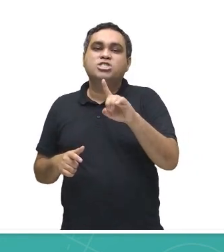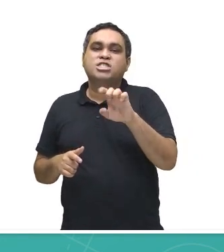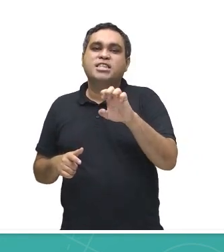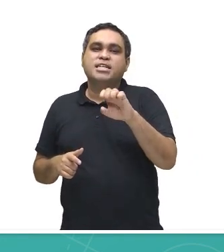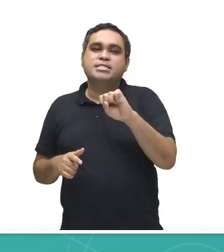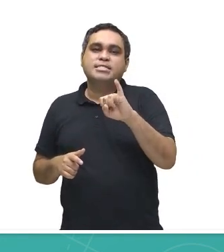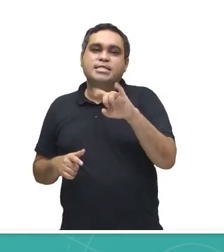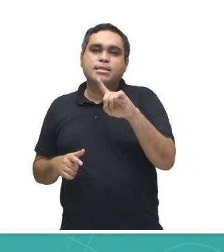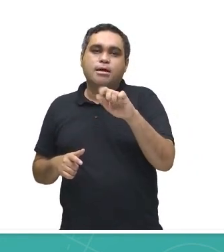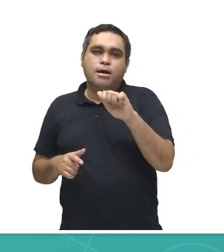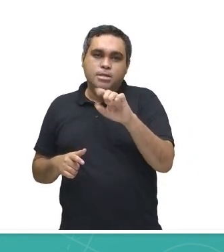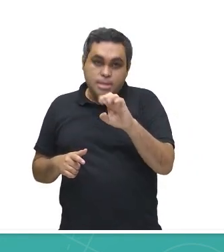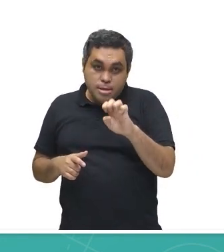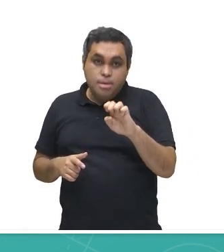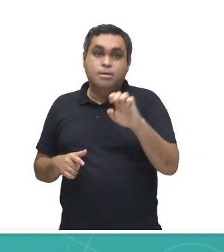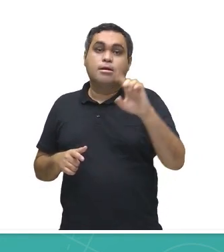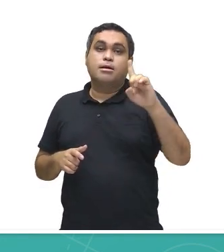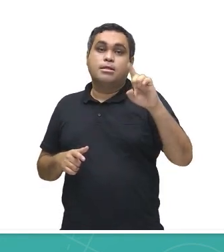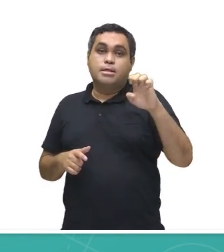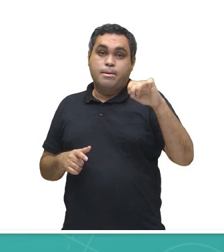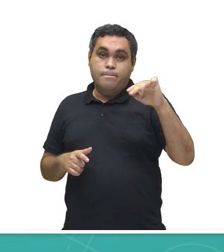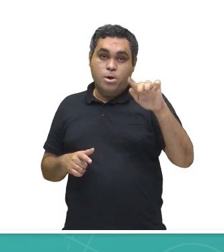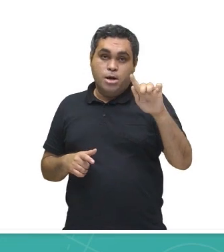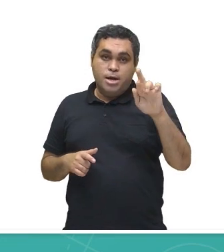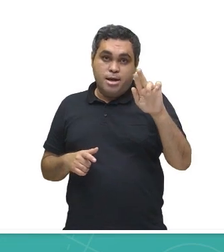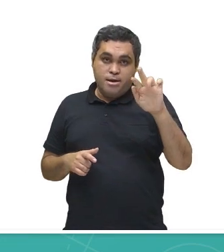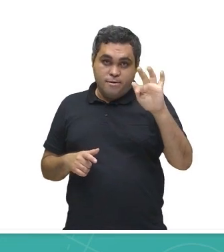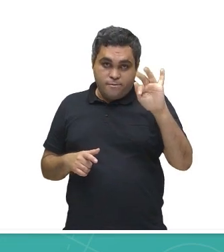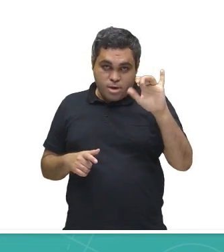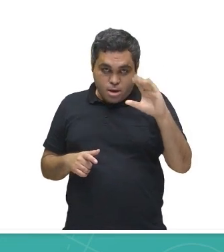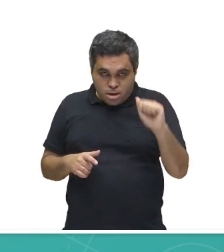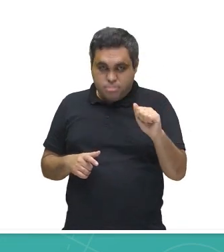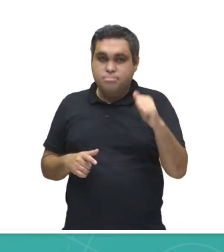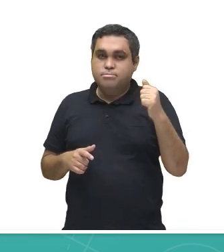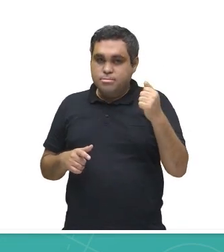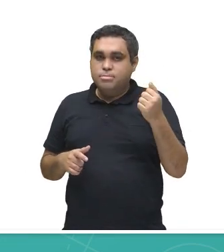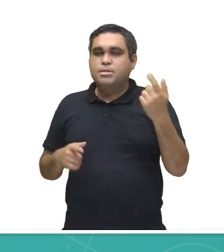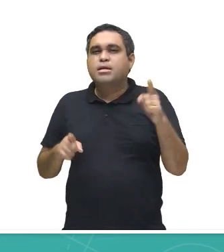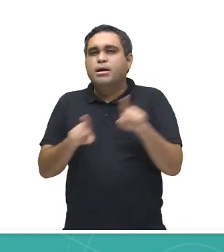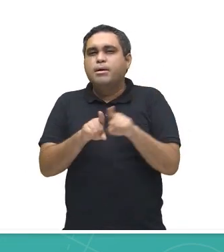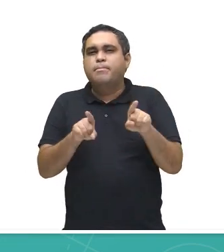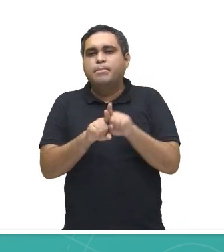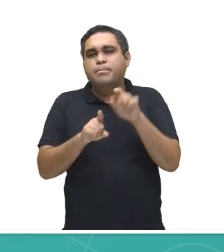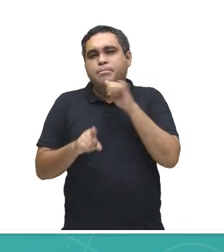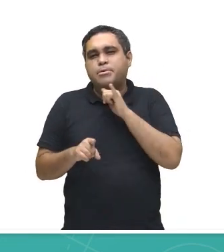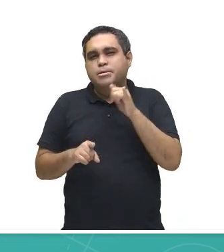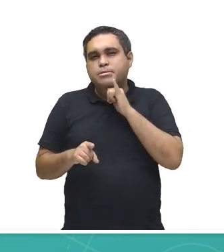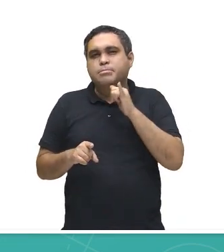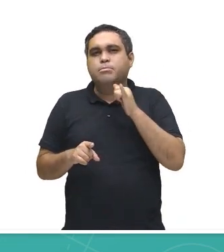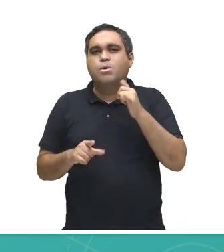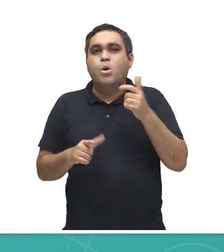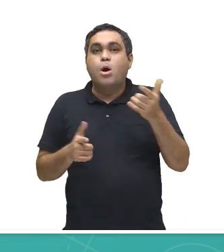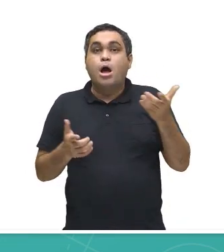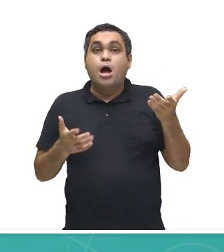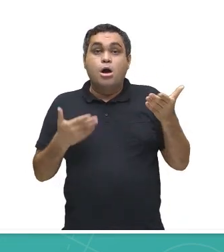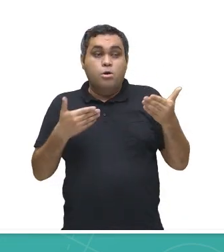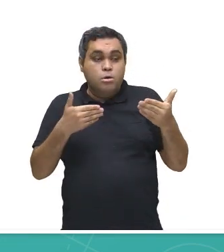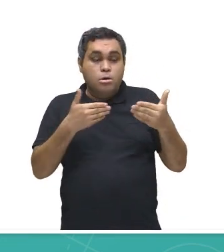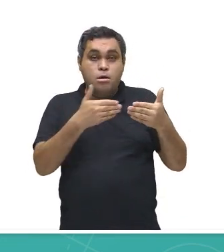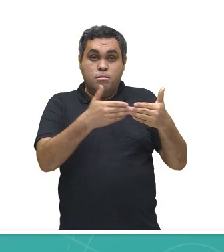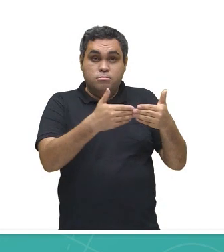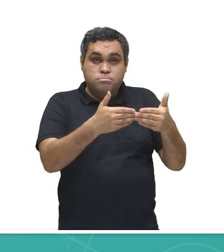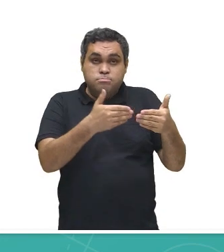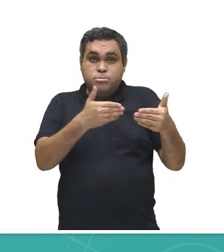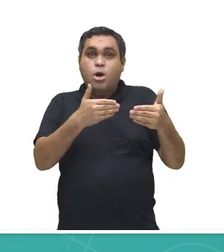da Amazônia. O processo de ocupação ela é bem mais recente, se a gente for comparar com a parte do Centro-Sul